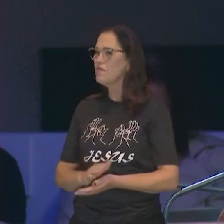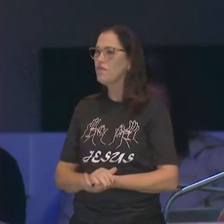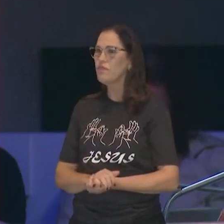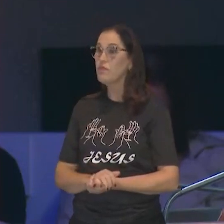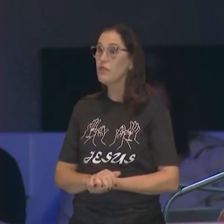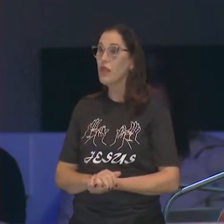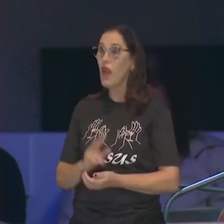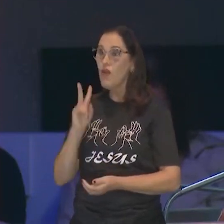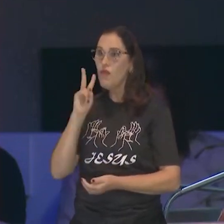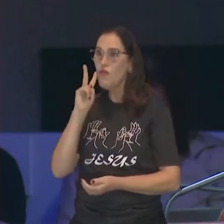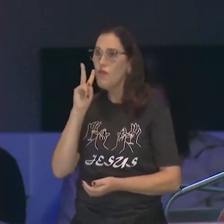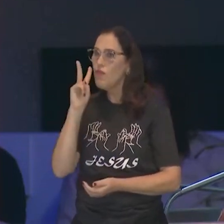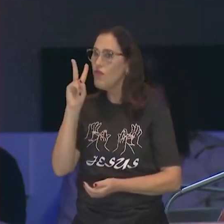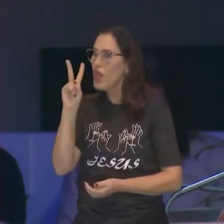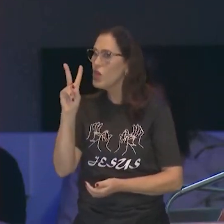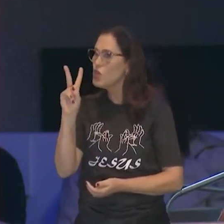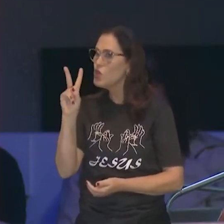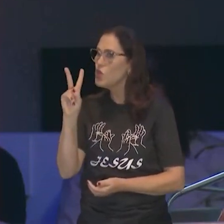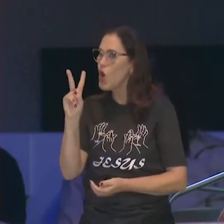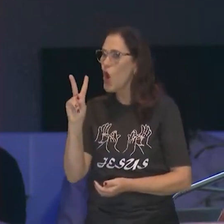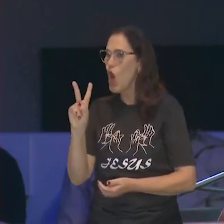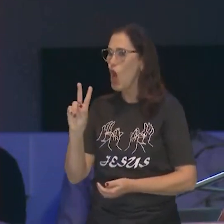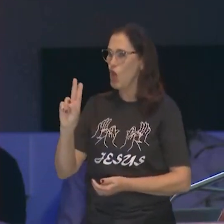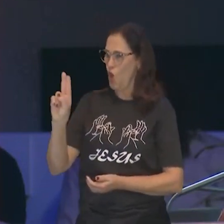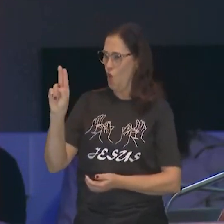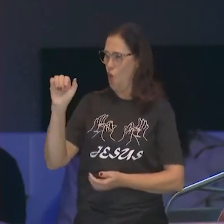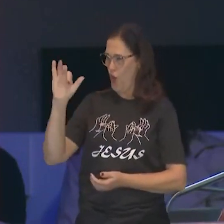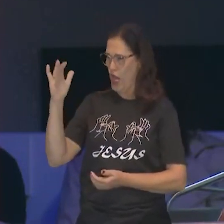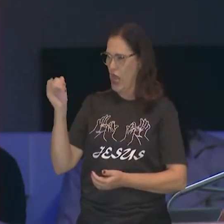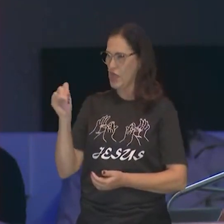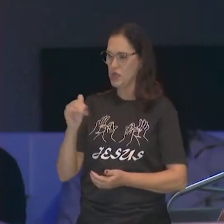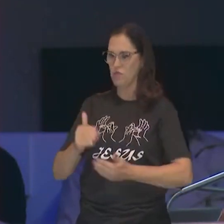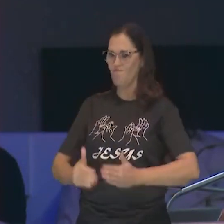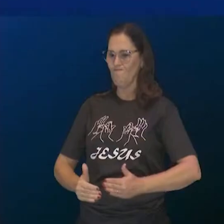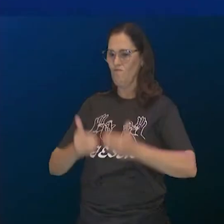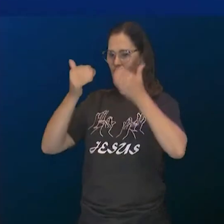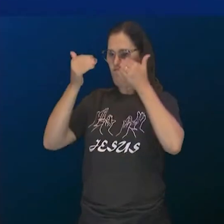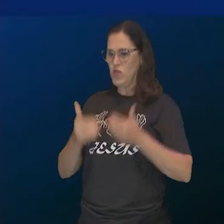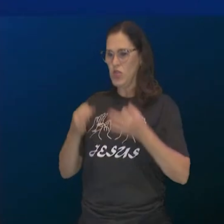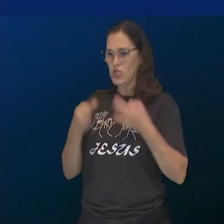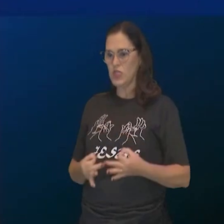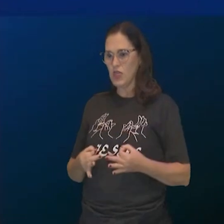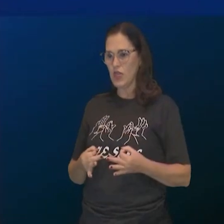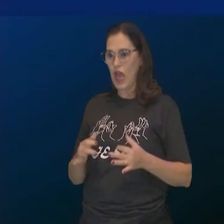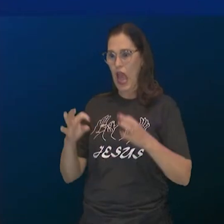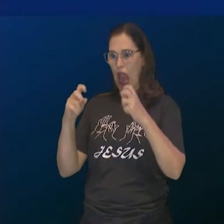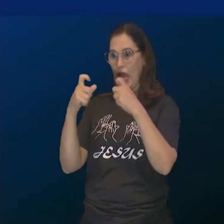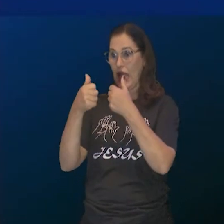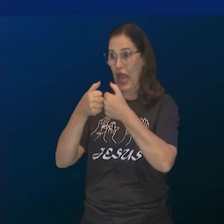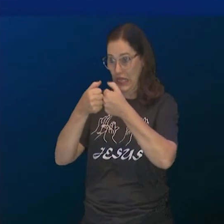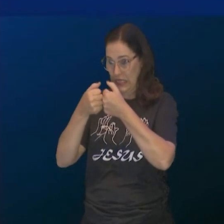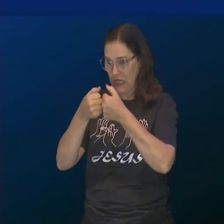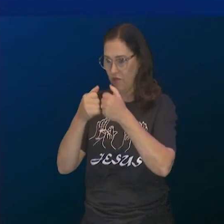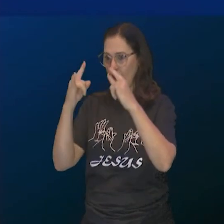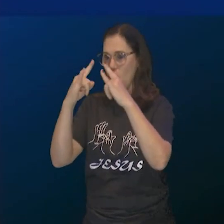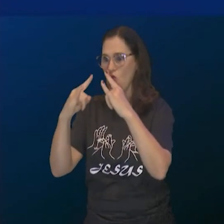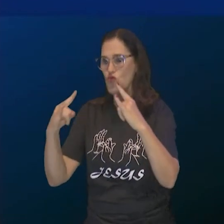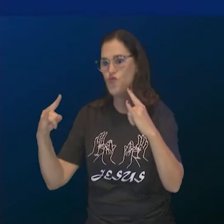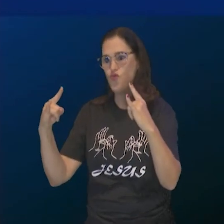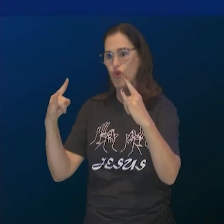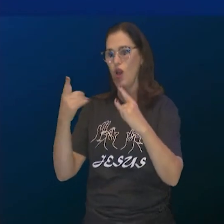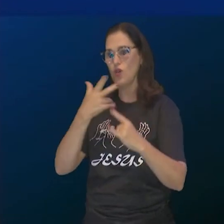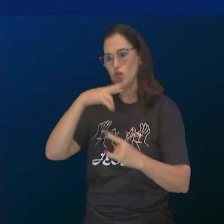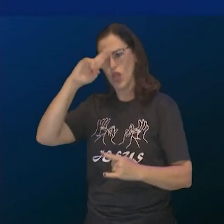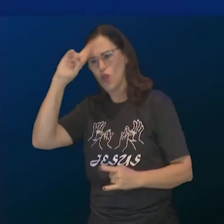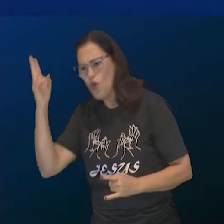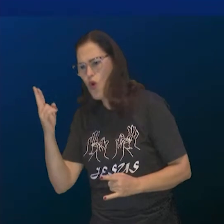Mas vejam a integridade de Urias no verso 11. Respondeu Urias a Davi, a arca de Israel e Judá ficam em tendas. Joabe, meu senhor,